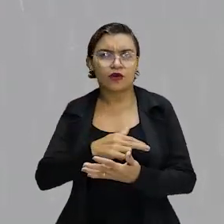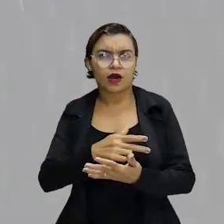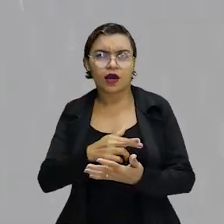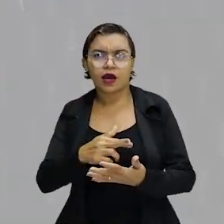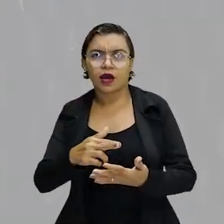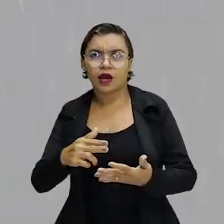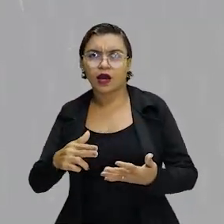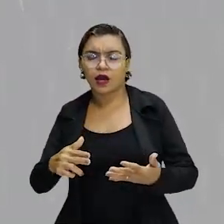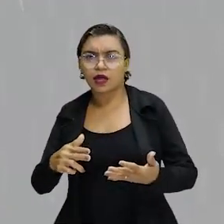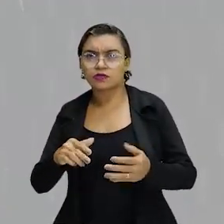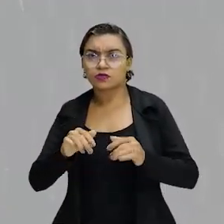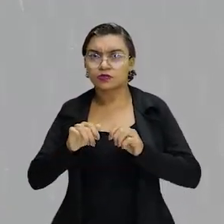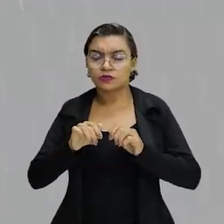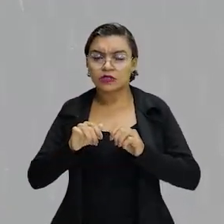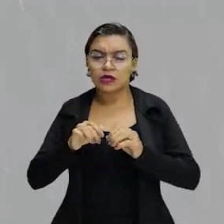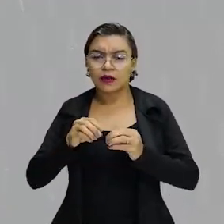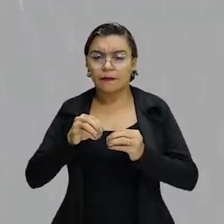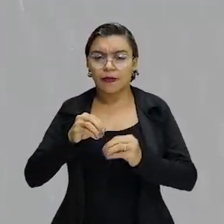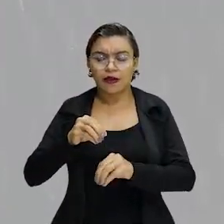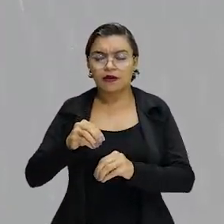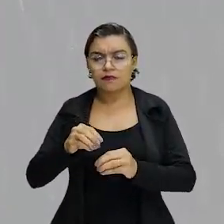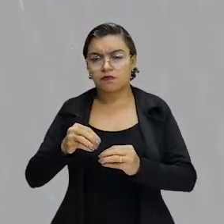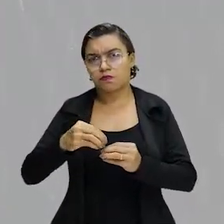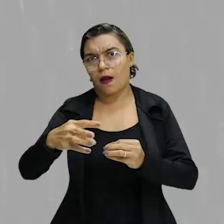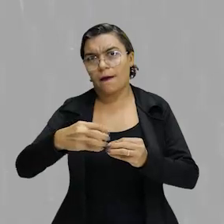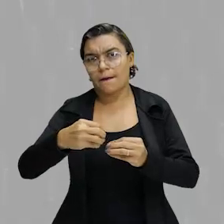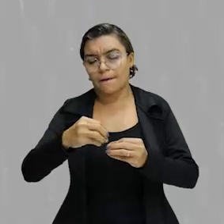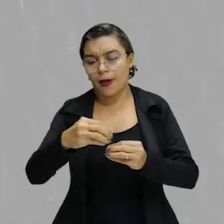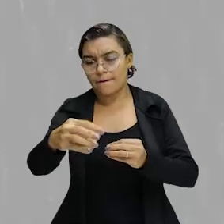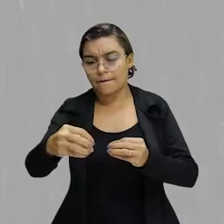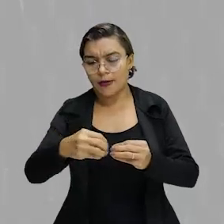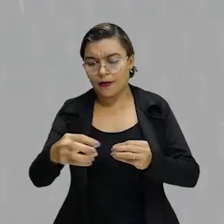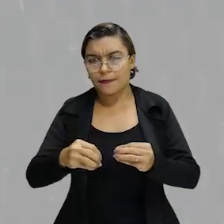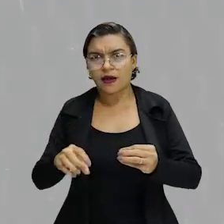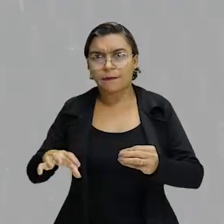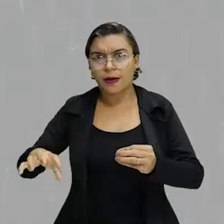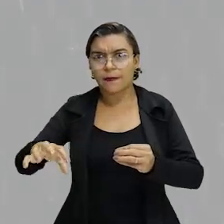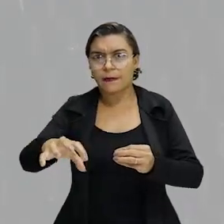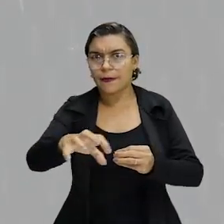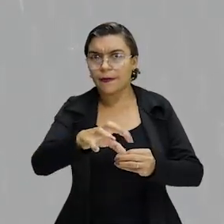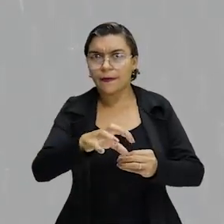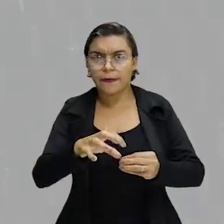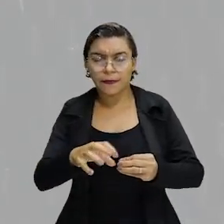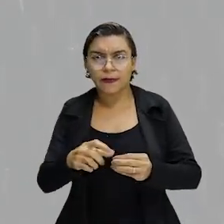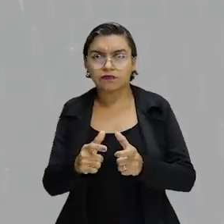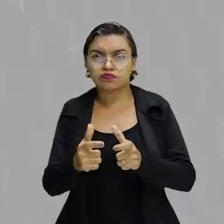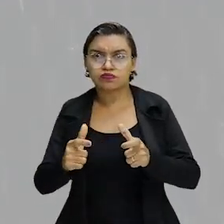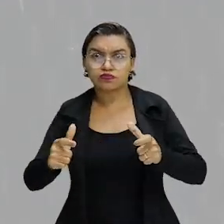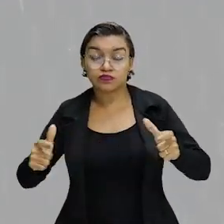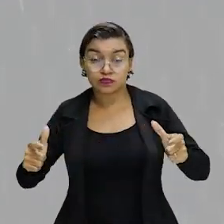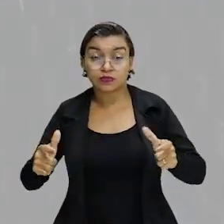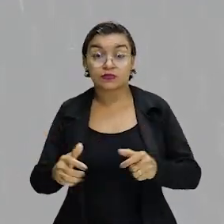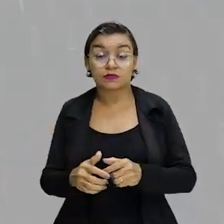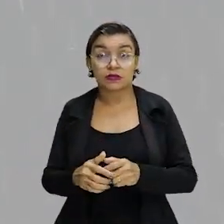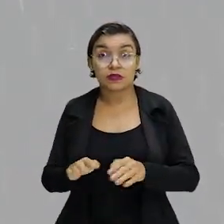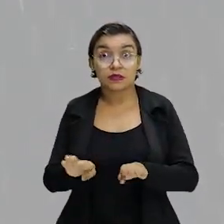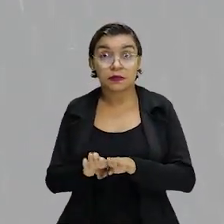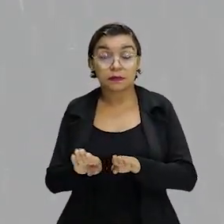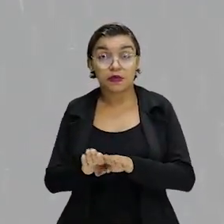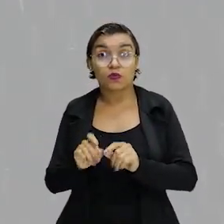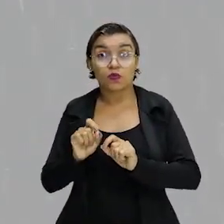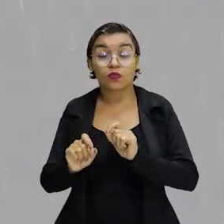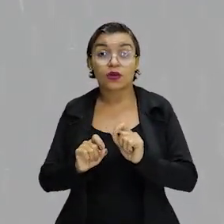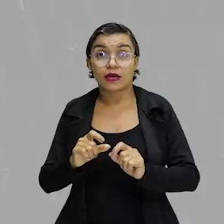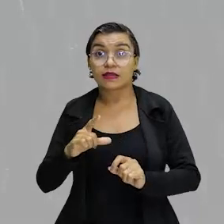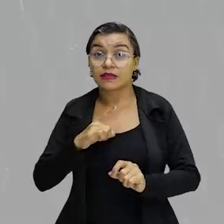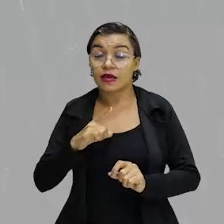vai se multiplicar e vai gerar um indivíduo adulto, que é também o quê? Diploide. Esse indivíduo adulto vai ter uma